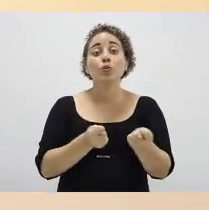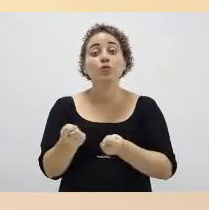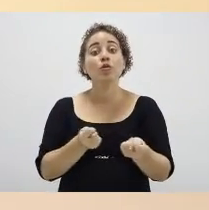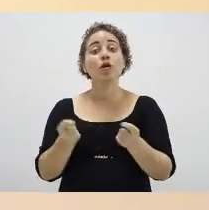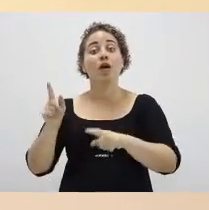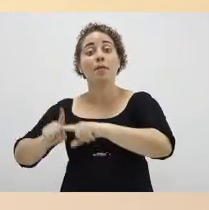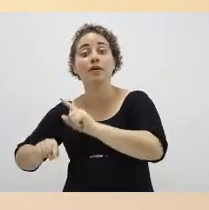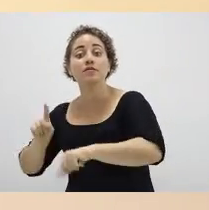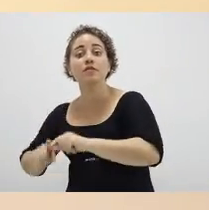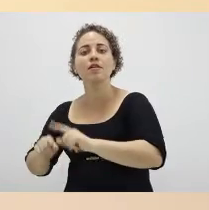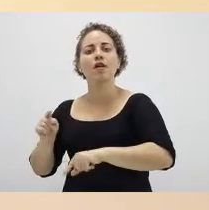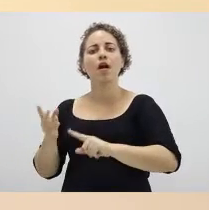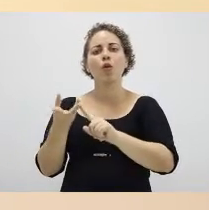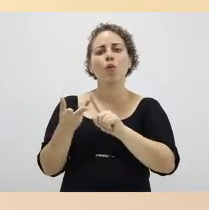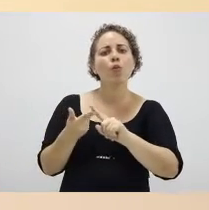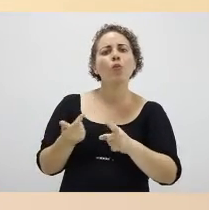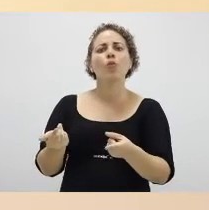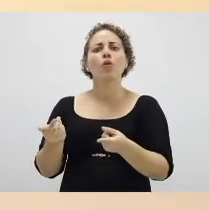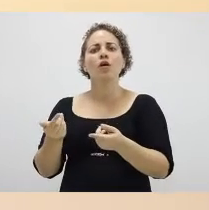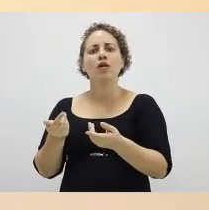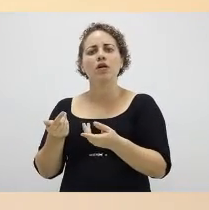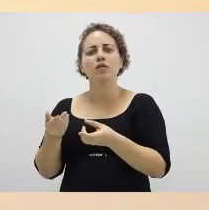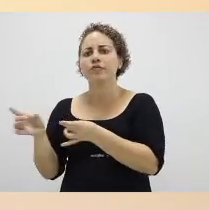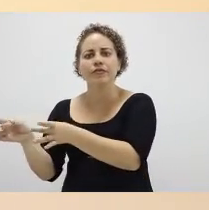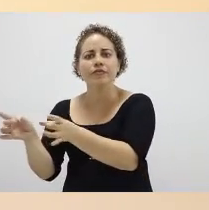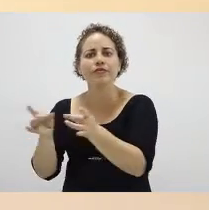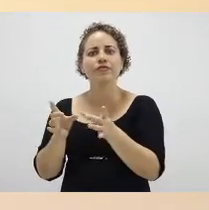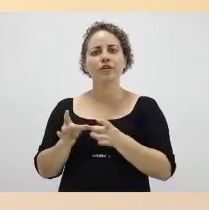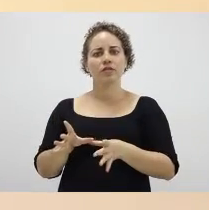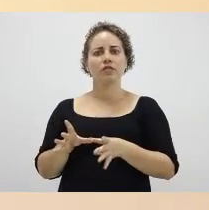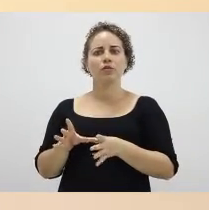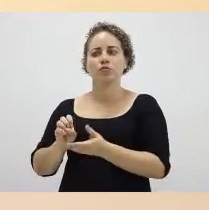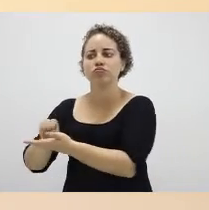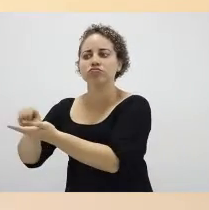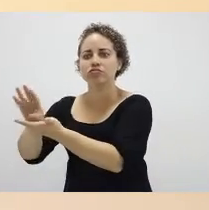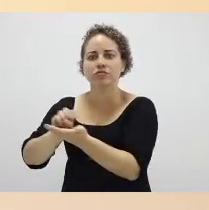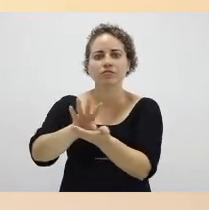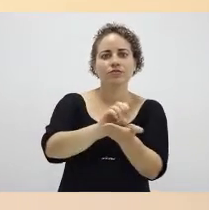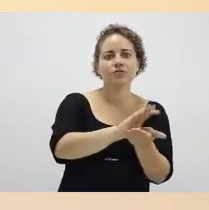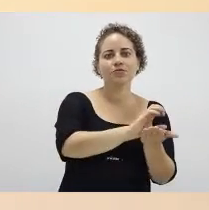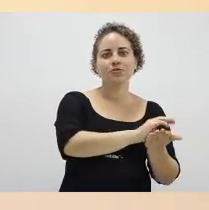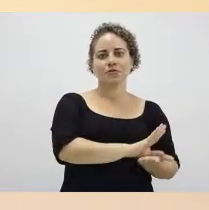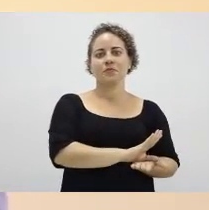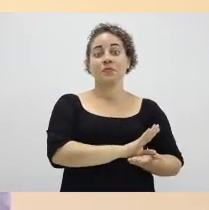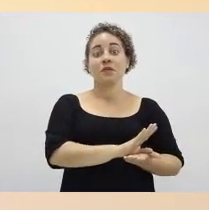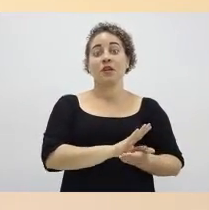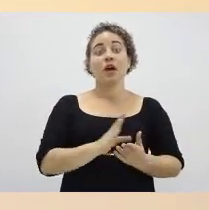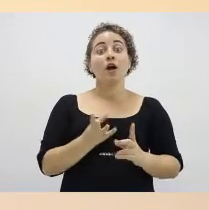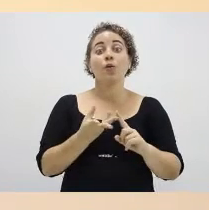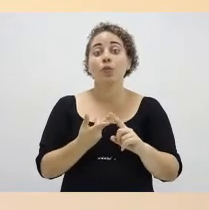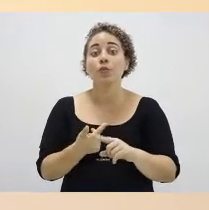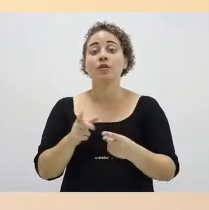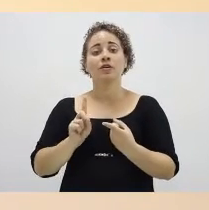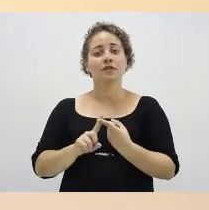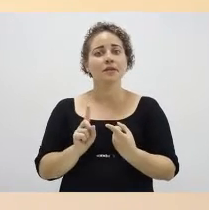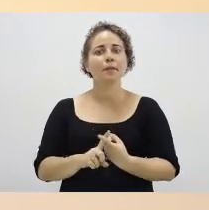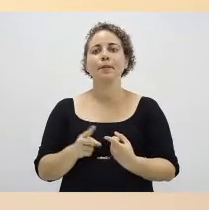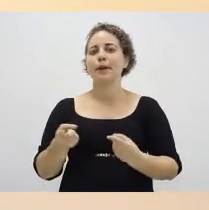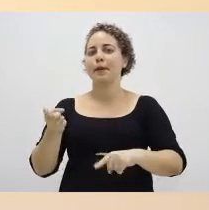quantas matérias-primas saíram, quanto a gente teve de entrada de